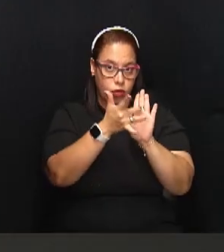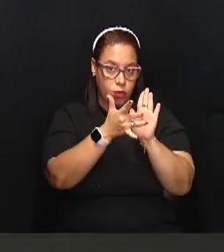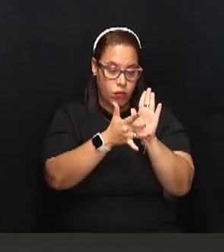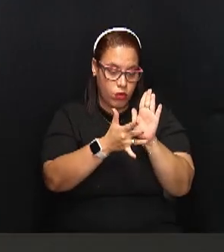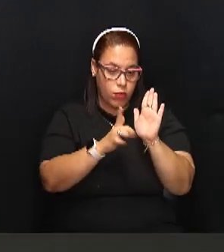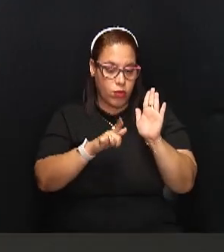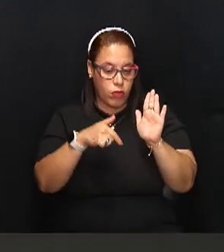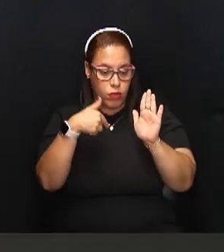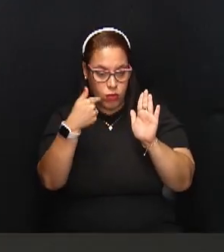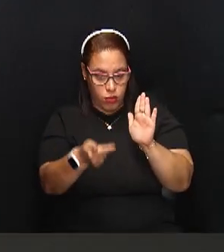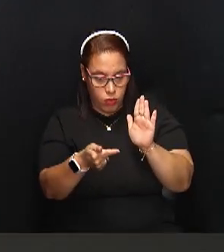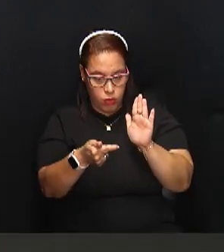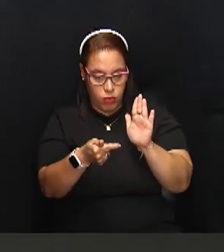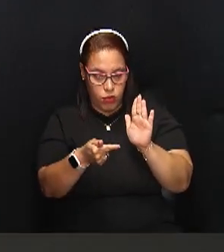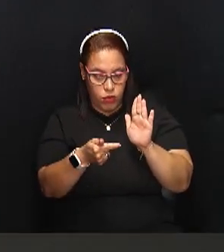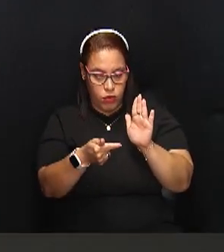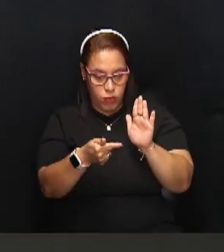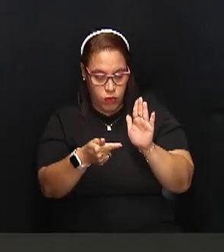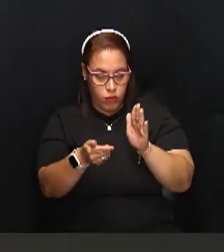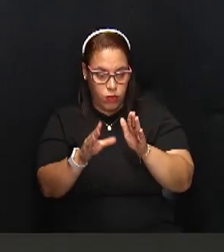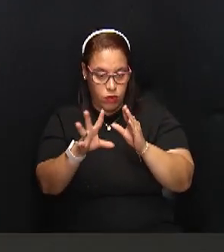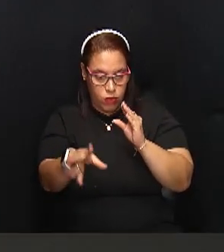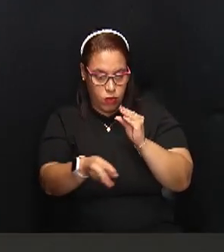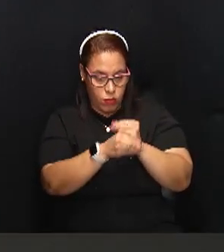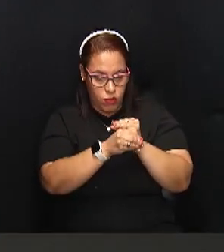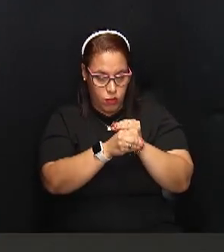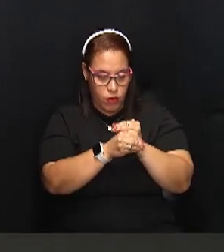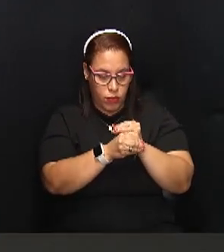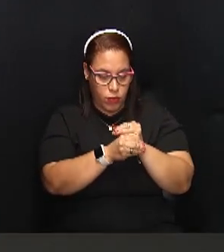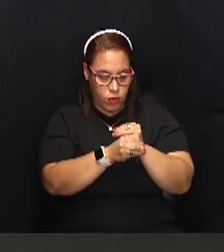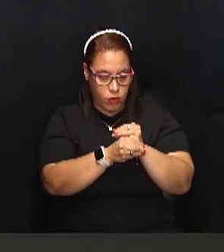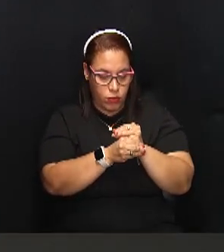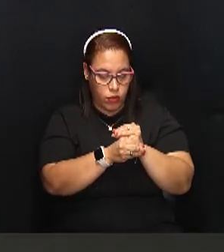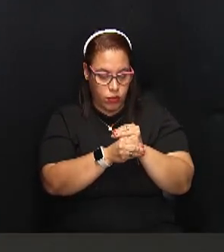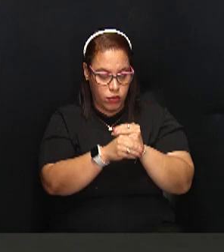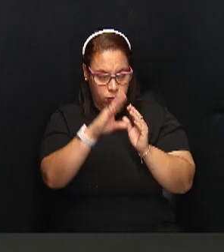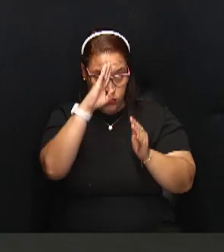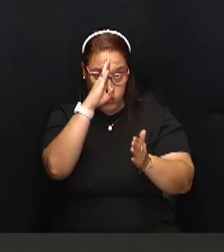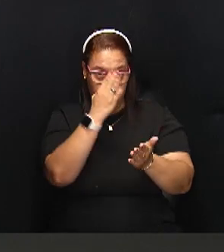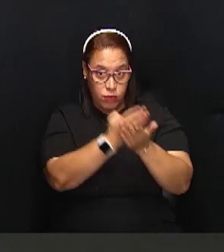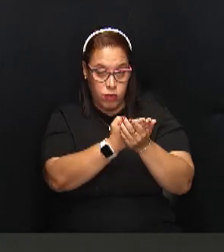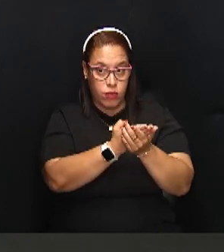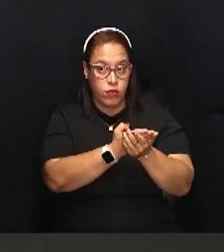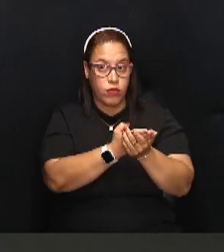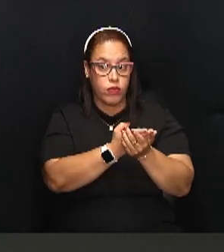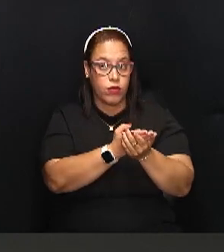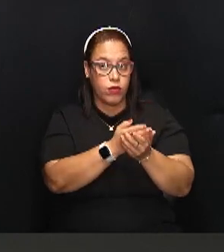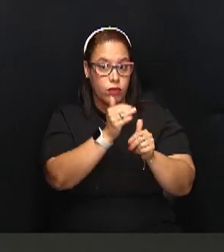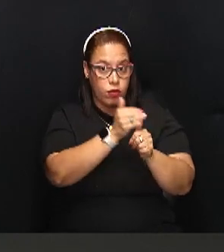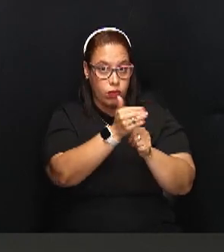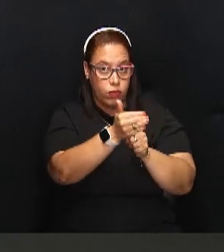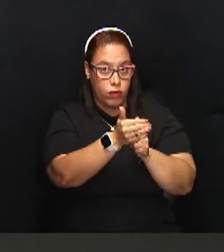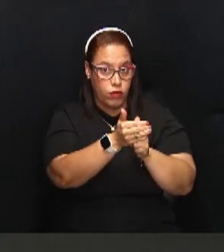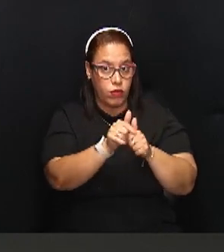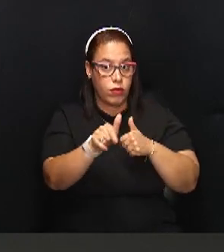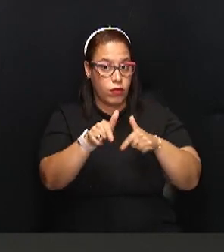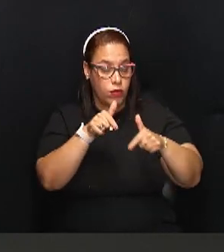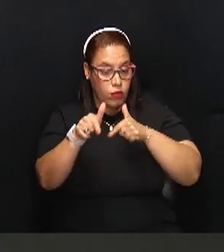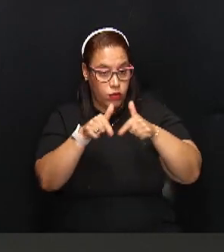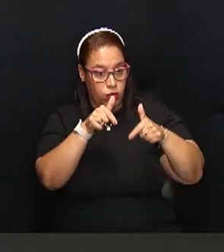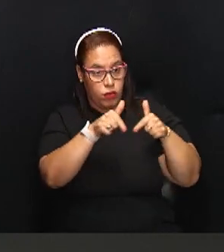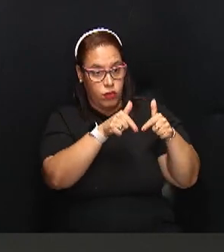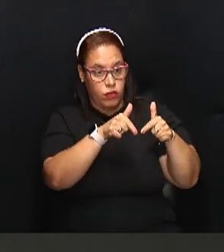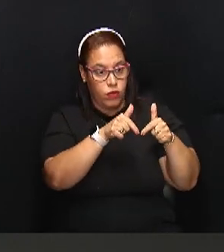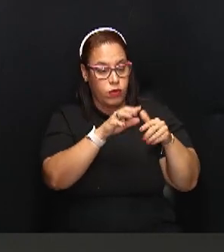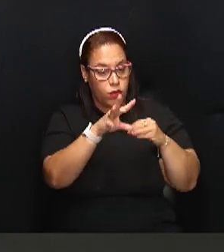e depois, em seguida, vem as emendas impositivas e a gente acredita que os gabinetes já estão trabalhando com